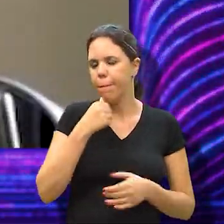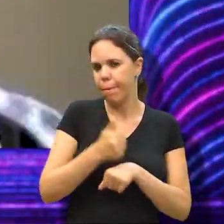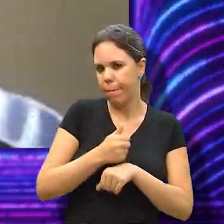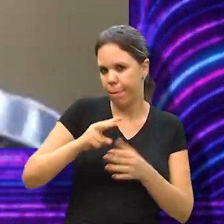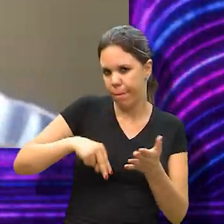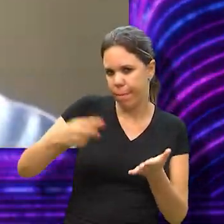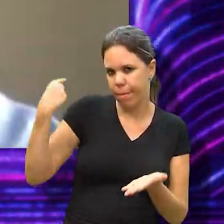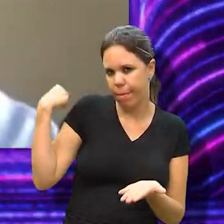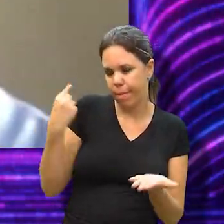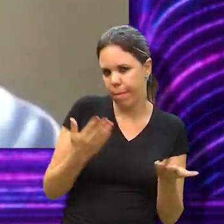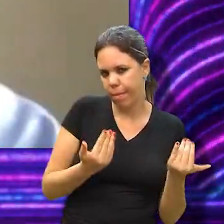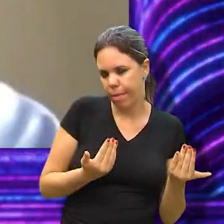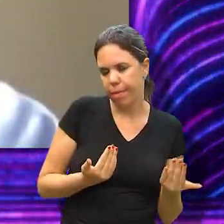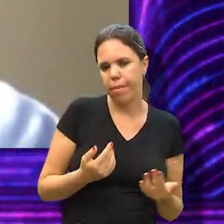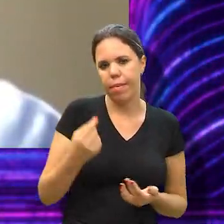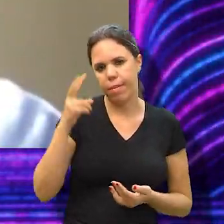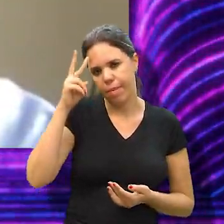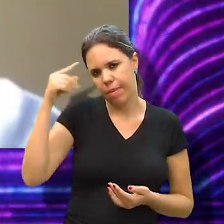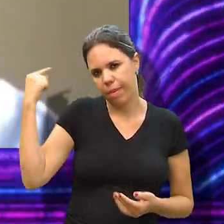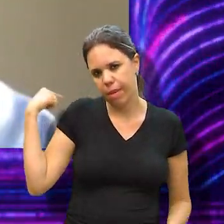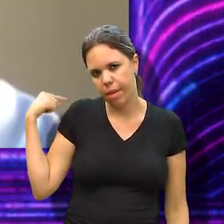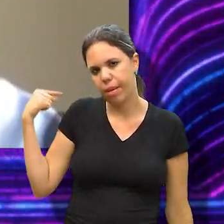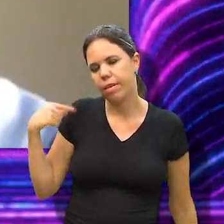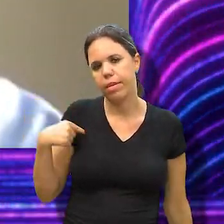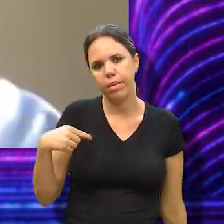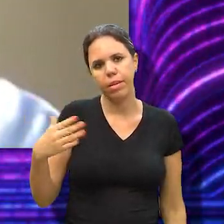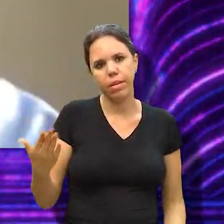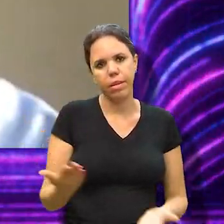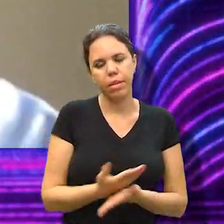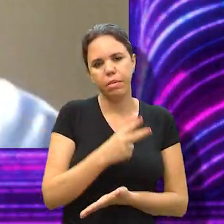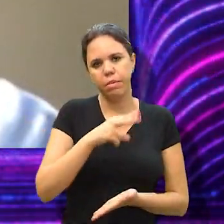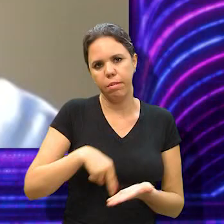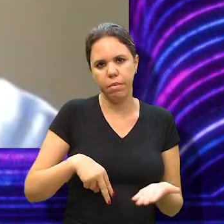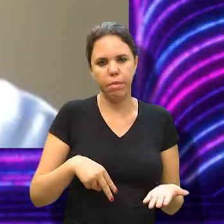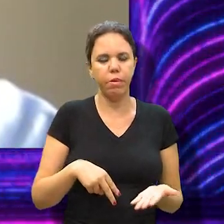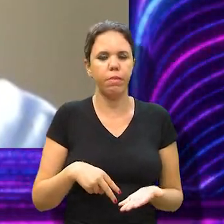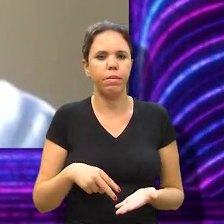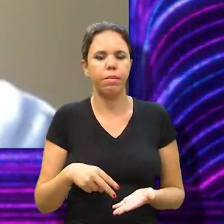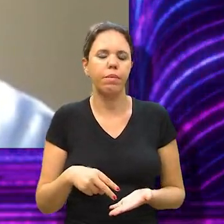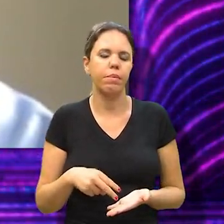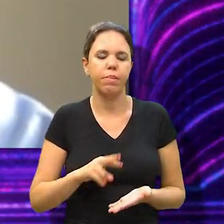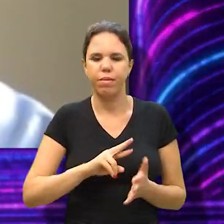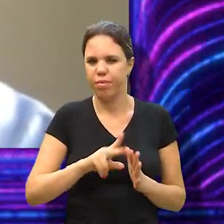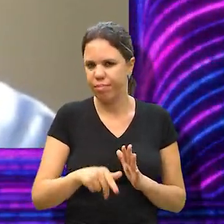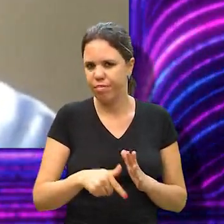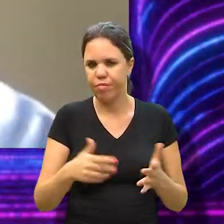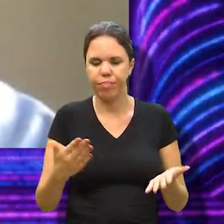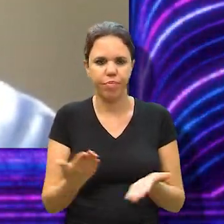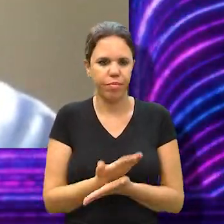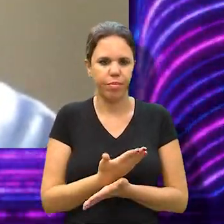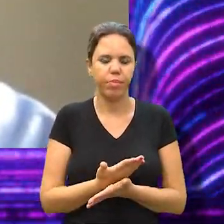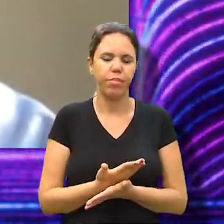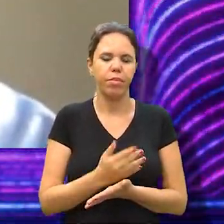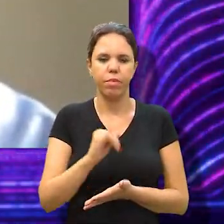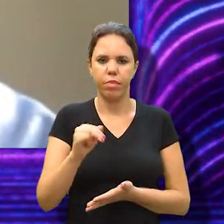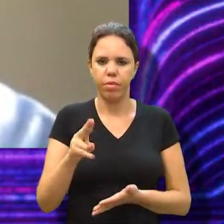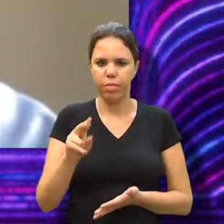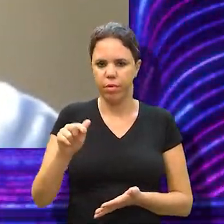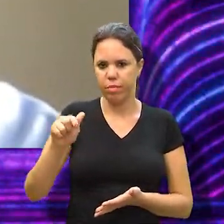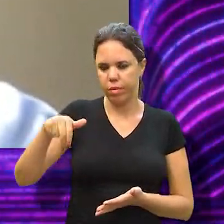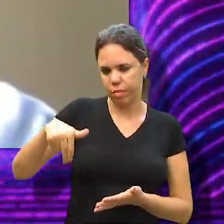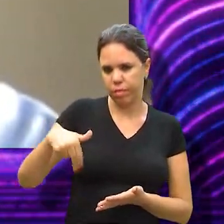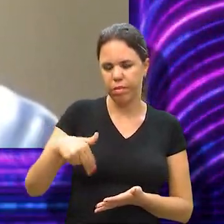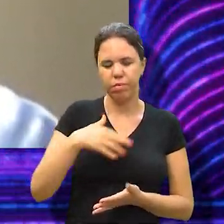escritores, né, que eu li quando eu era jovem, na minha juventude. Eu li Agatha Christie, e aí depois eu descobri Stephen